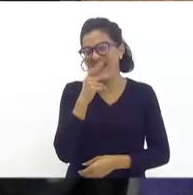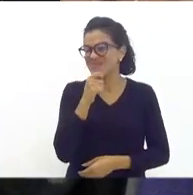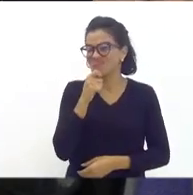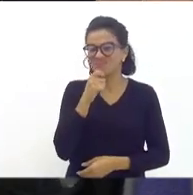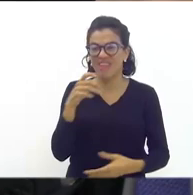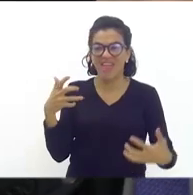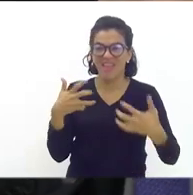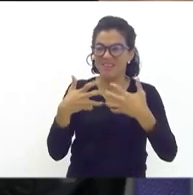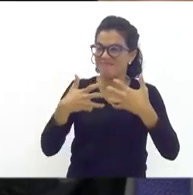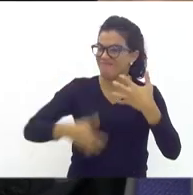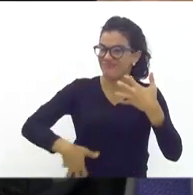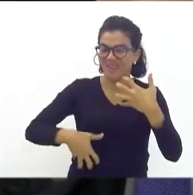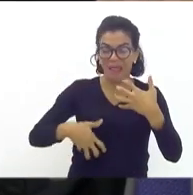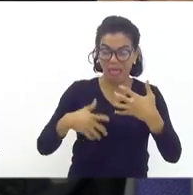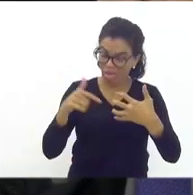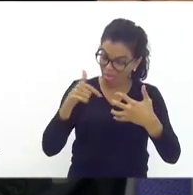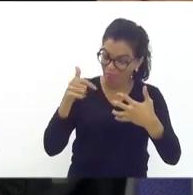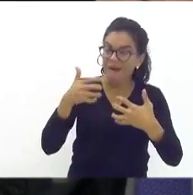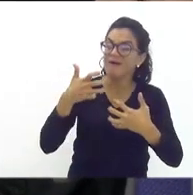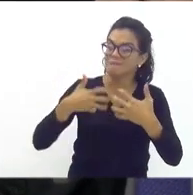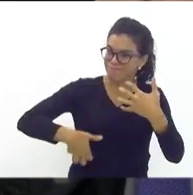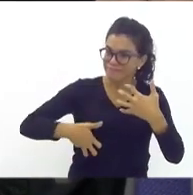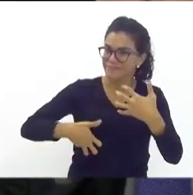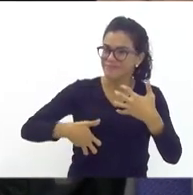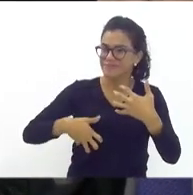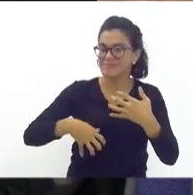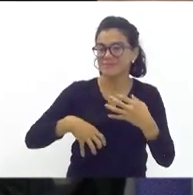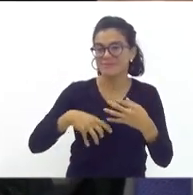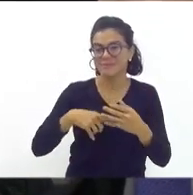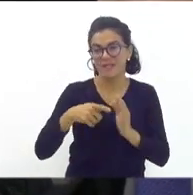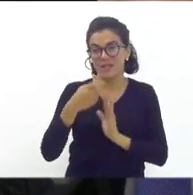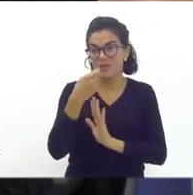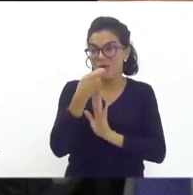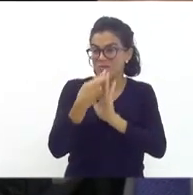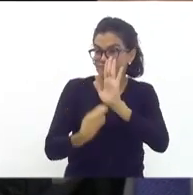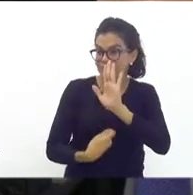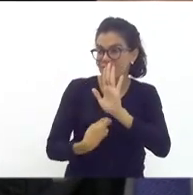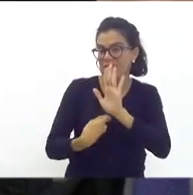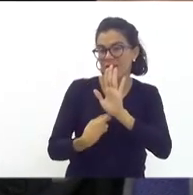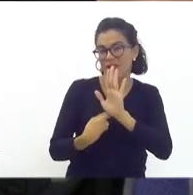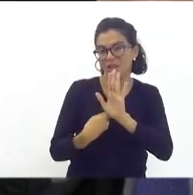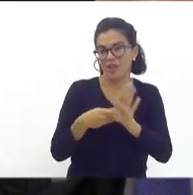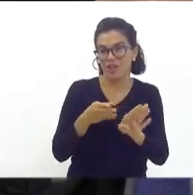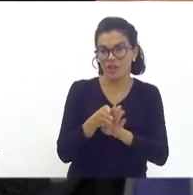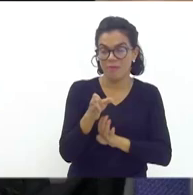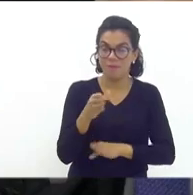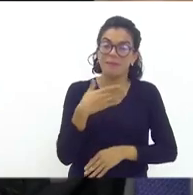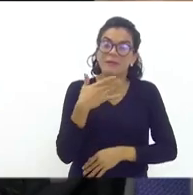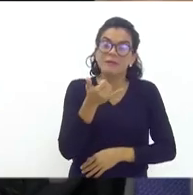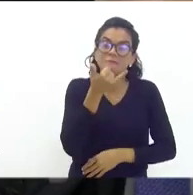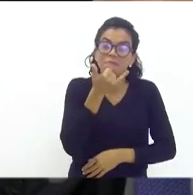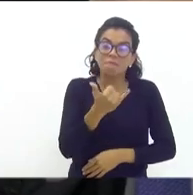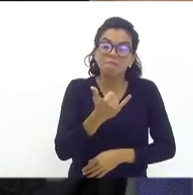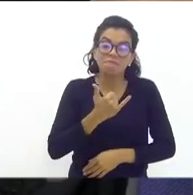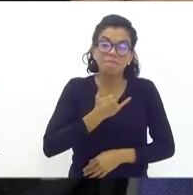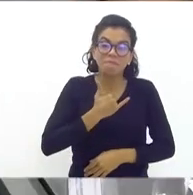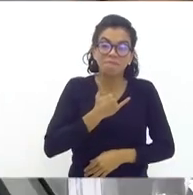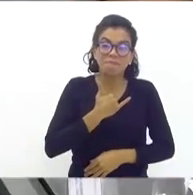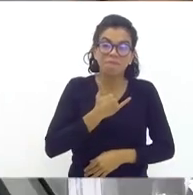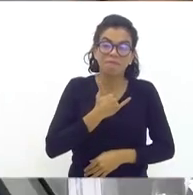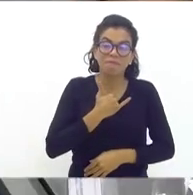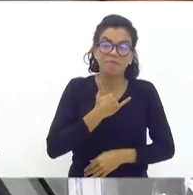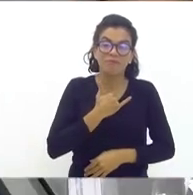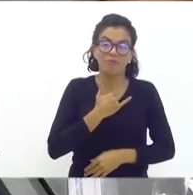incoerência da agência nesse aspecto ao editar esse tipo de Norma excelência me permite